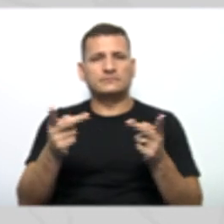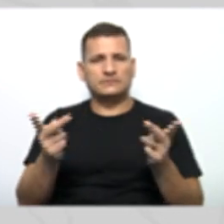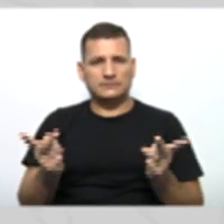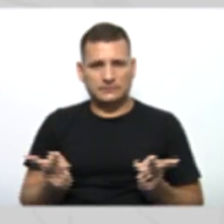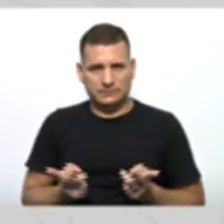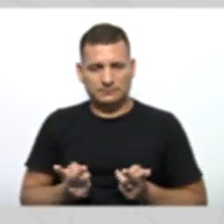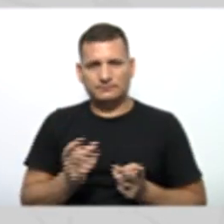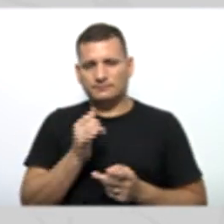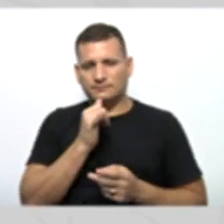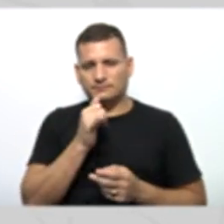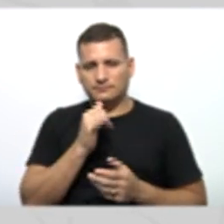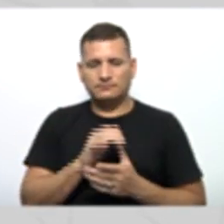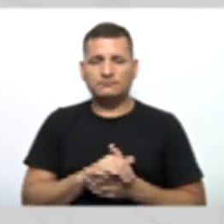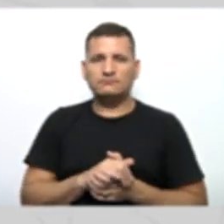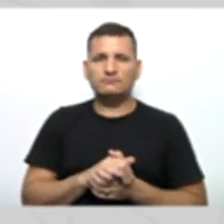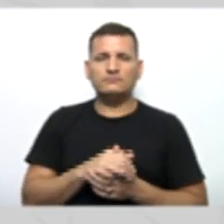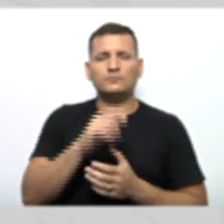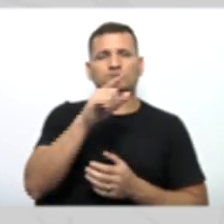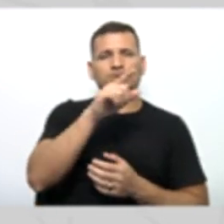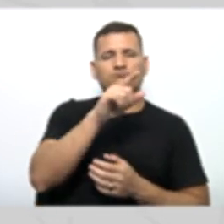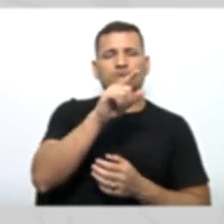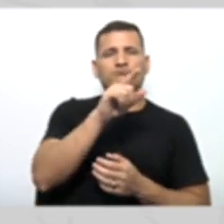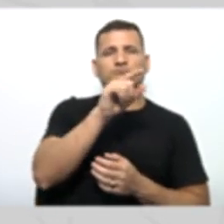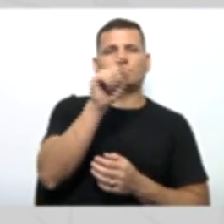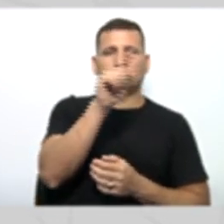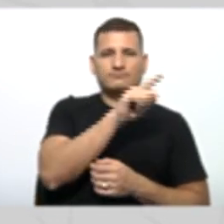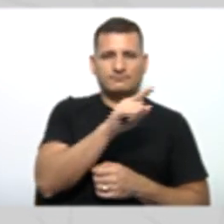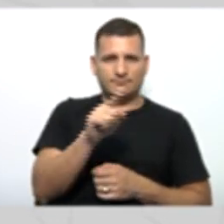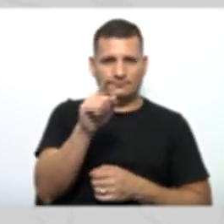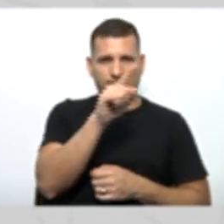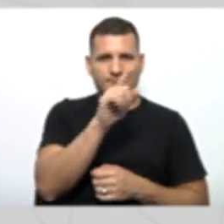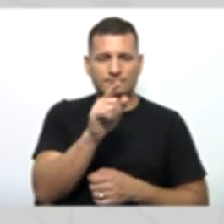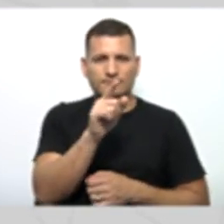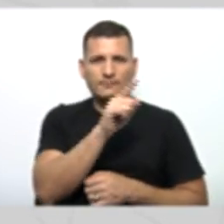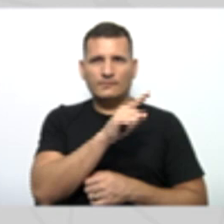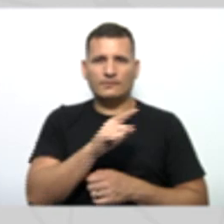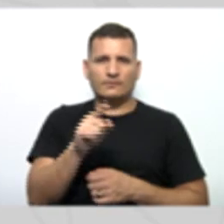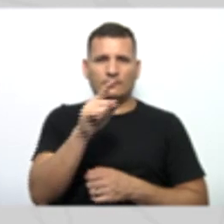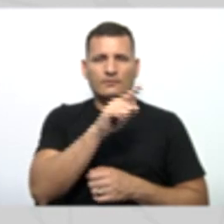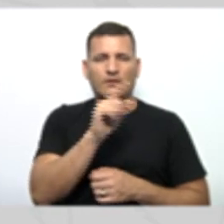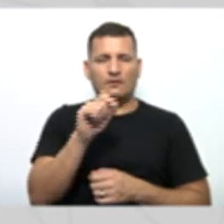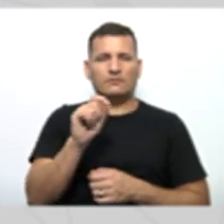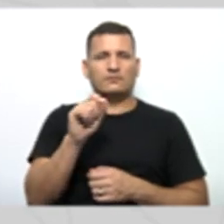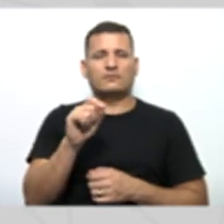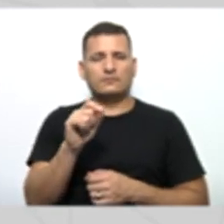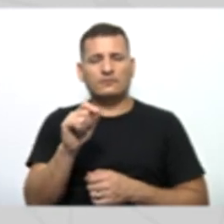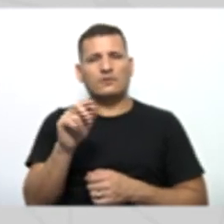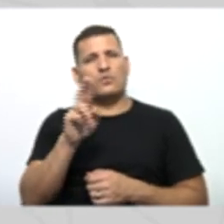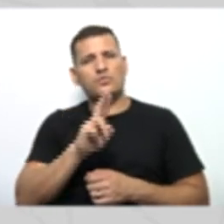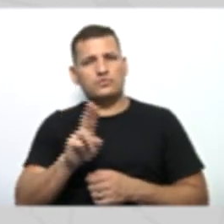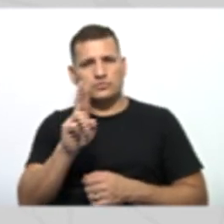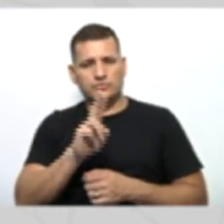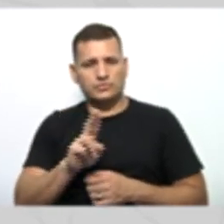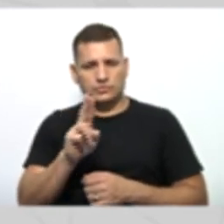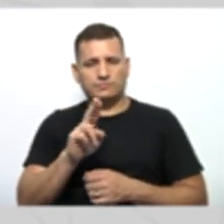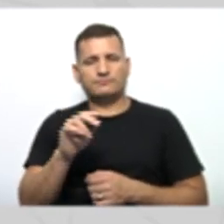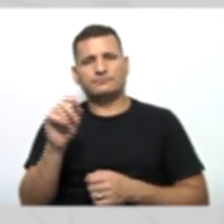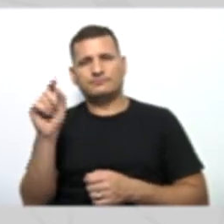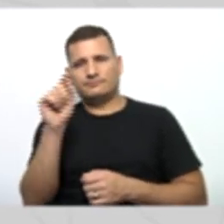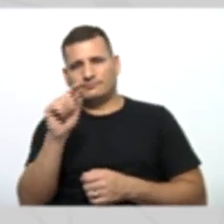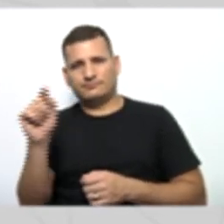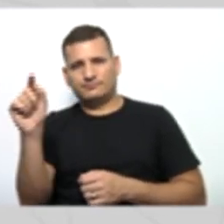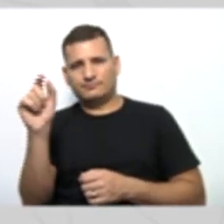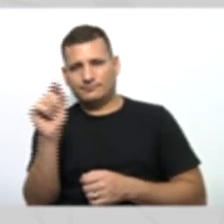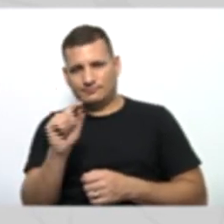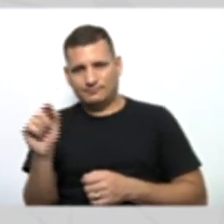que funcionalidades. Vocês lembram disso? Isso daqui também são funcionalidades.